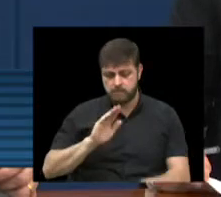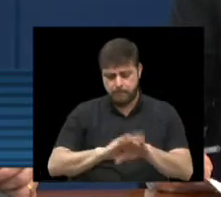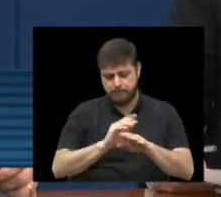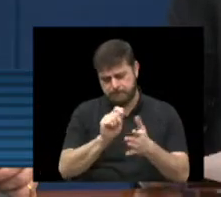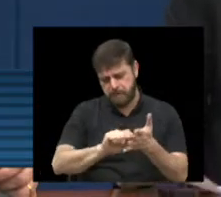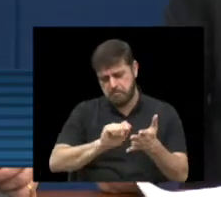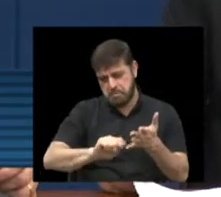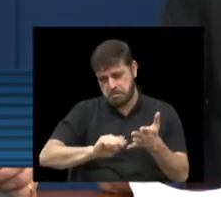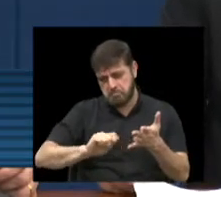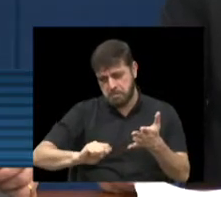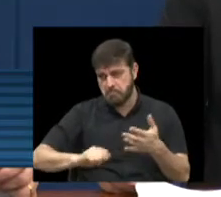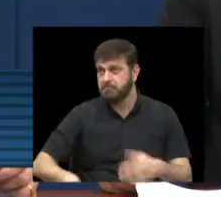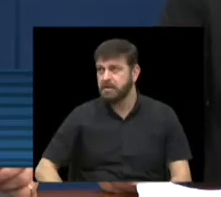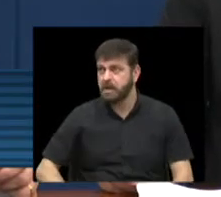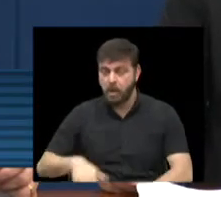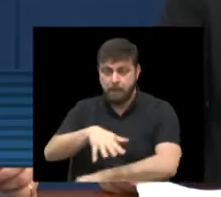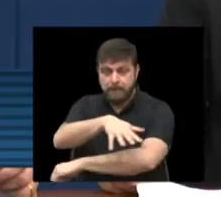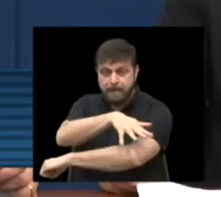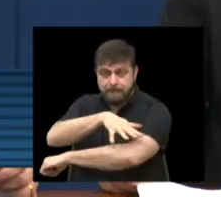178/2017, processo